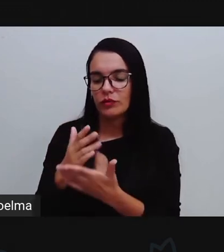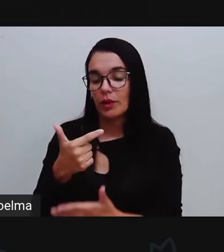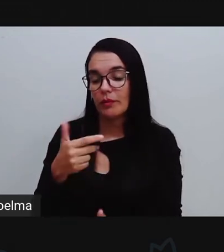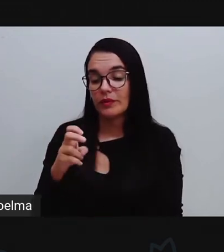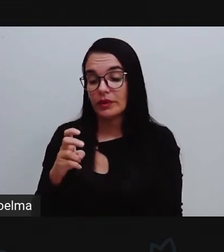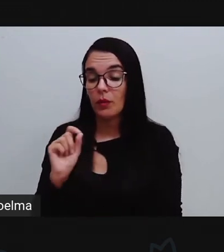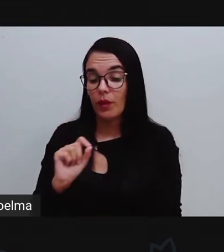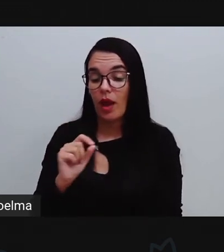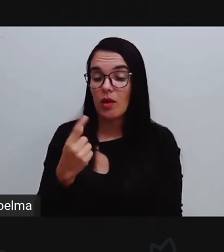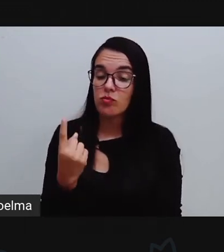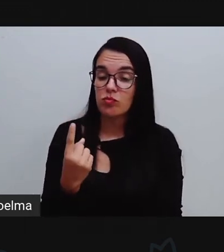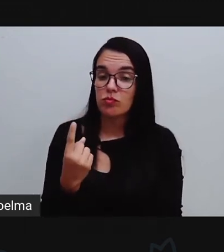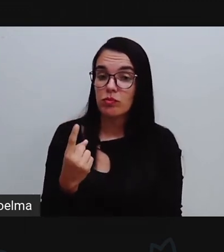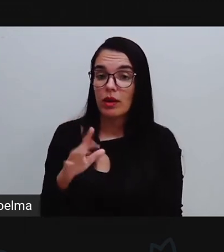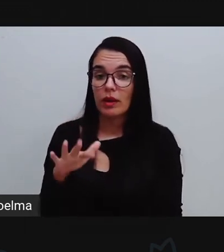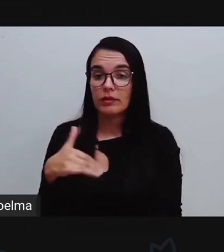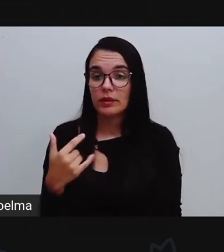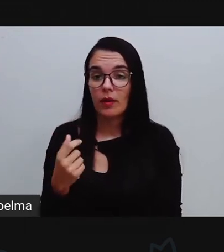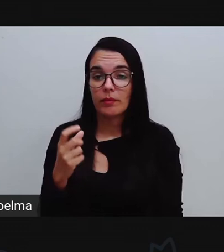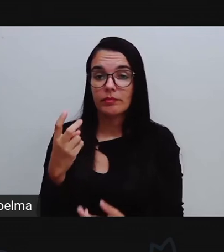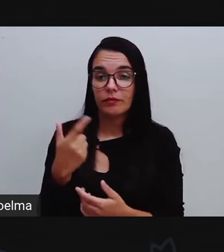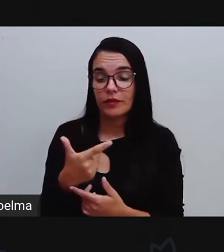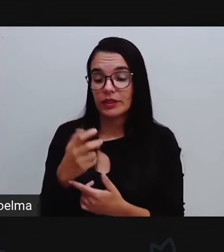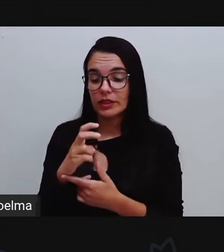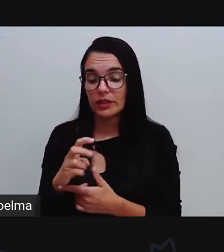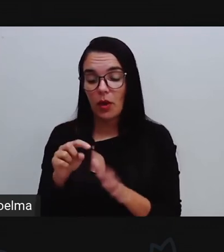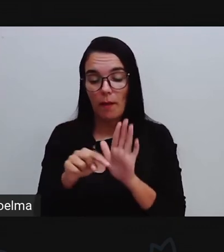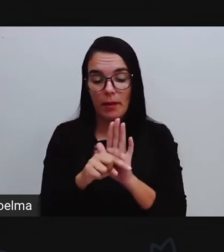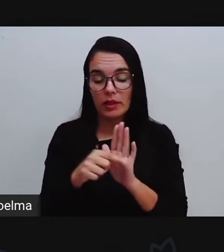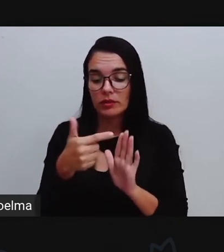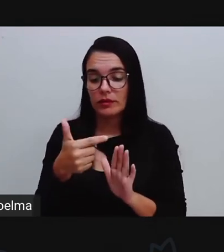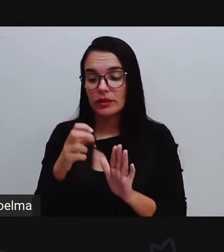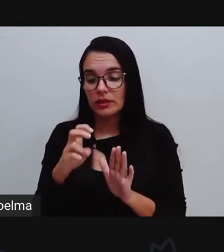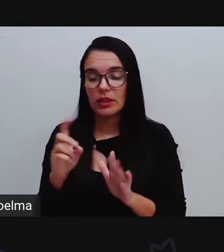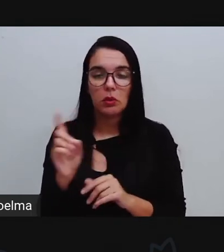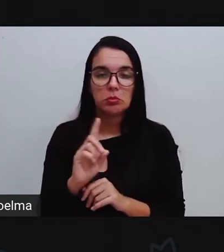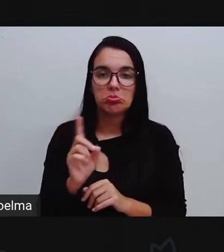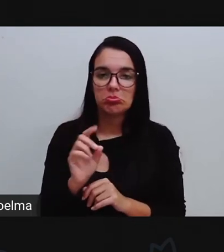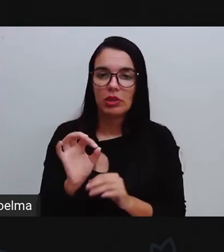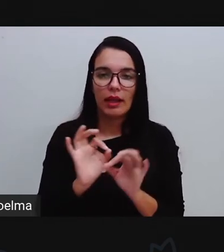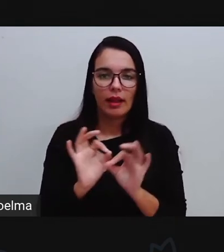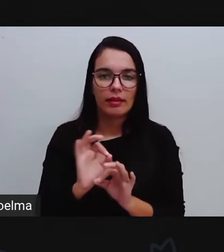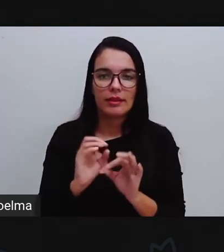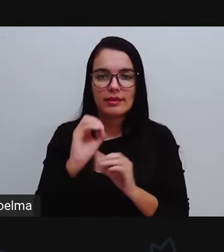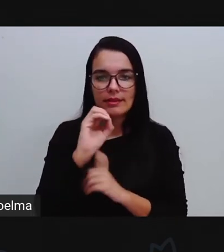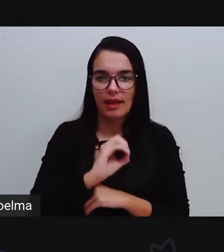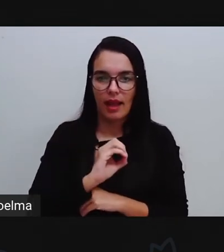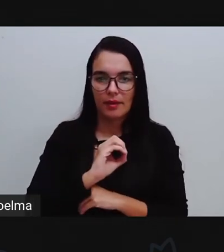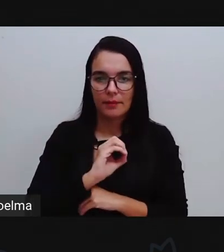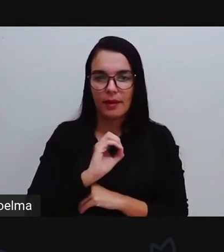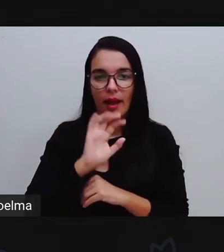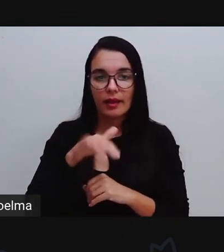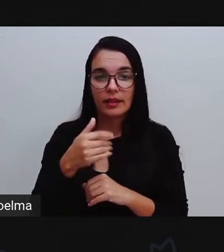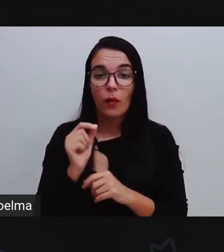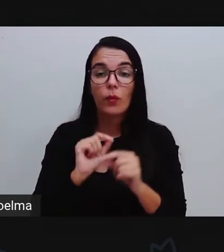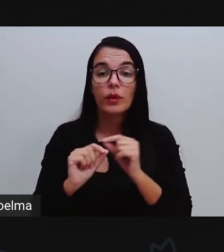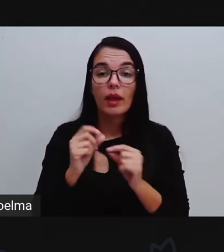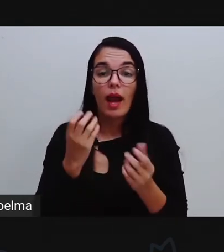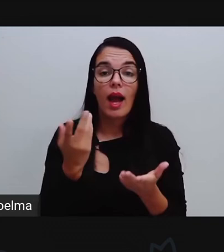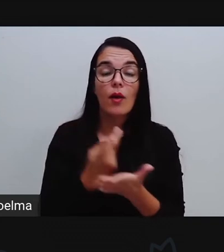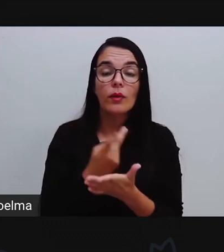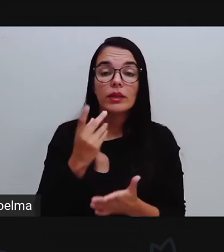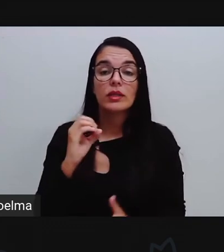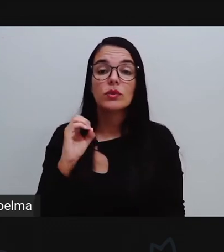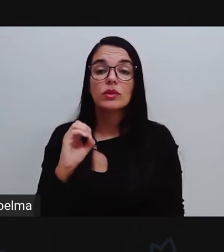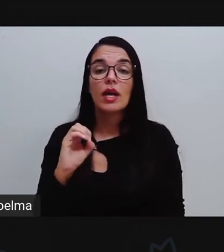1 vezes 25, 25. Para 25, falta alguma coisa? Não, não falta nada, não é? E o que, que eu faço com esse zero que